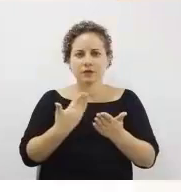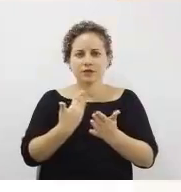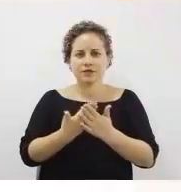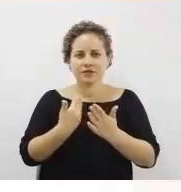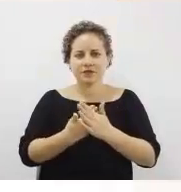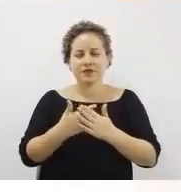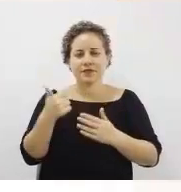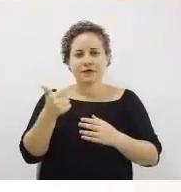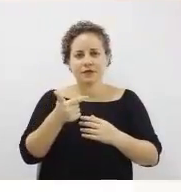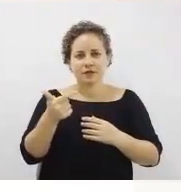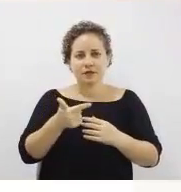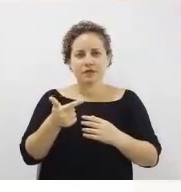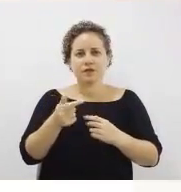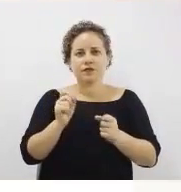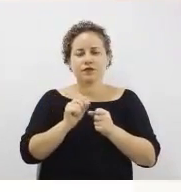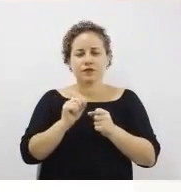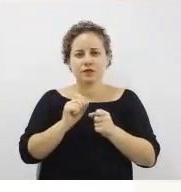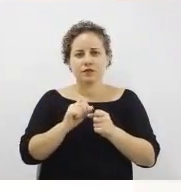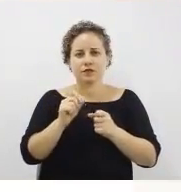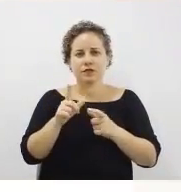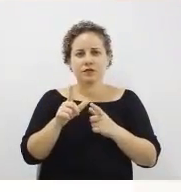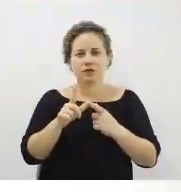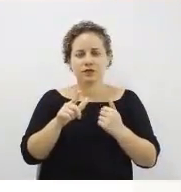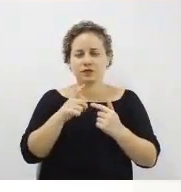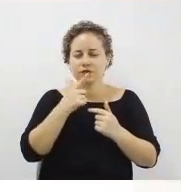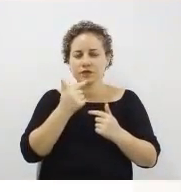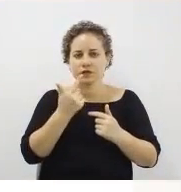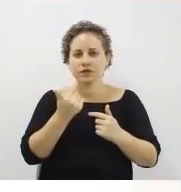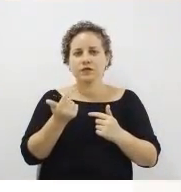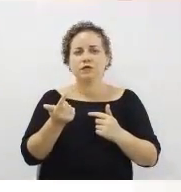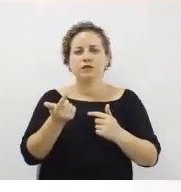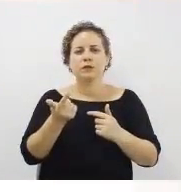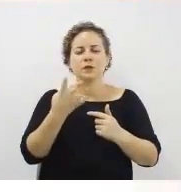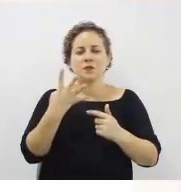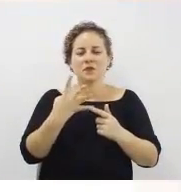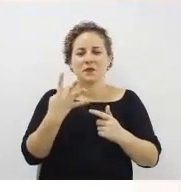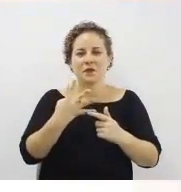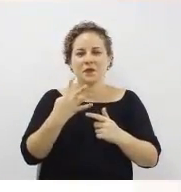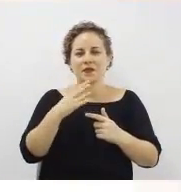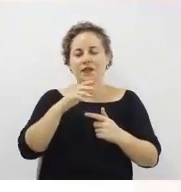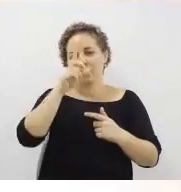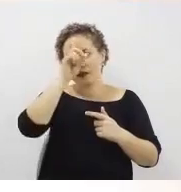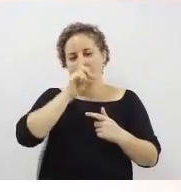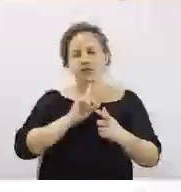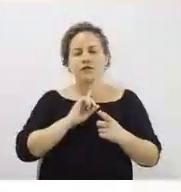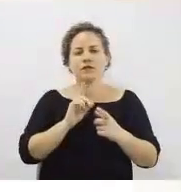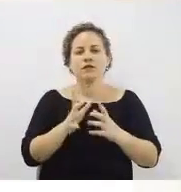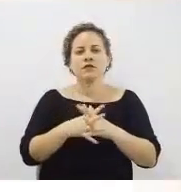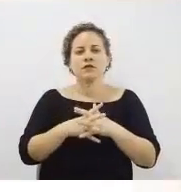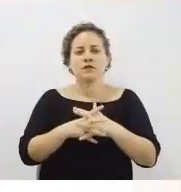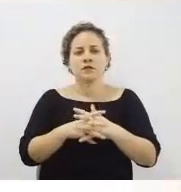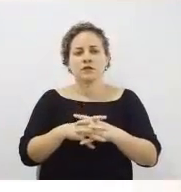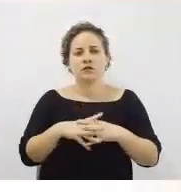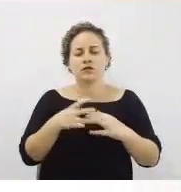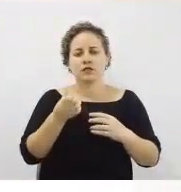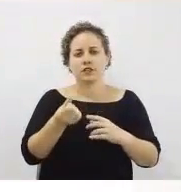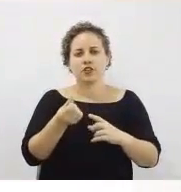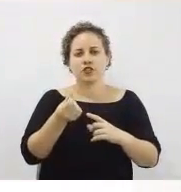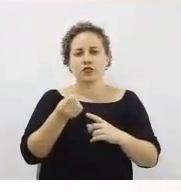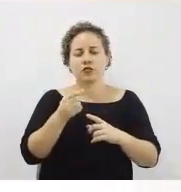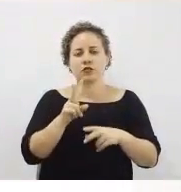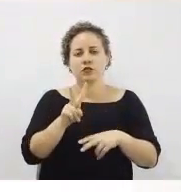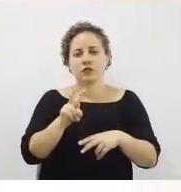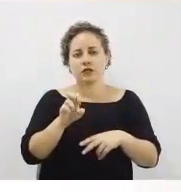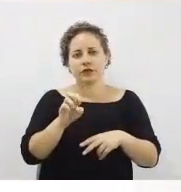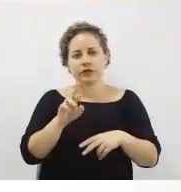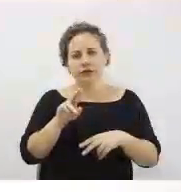que na segunda eles fazem vigas vermelhas, terça marrons, quarta amarelas, quinta vigas rosas, na sexta verdes e